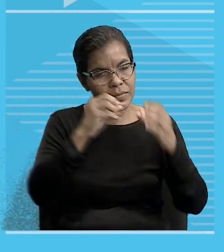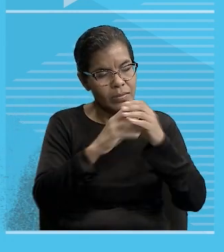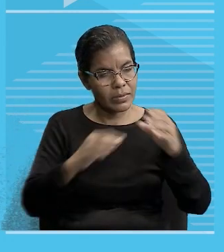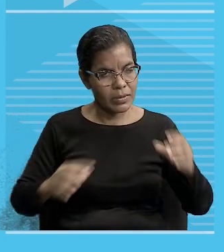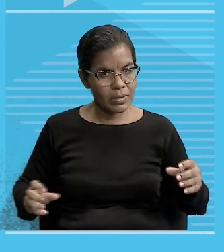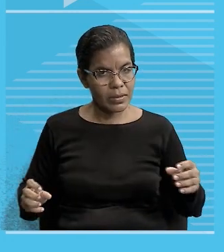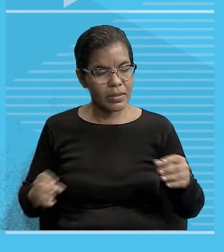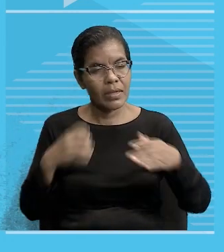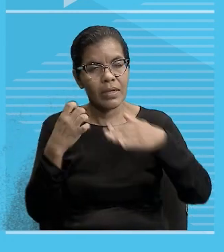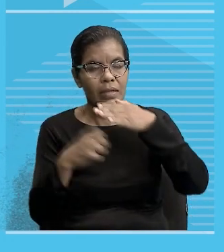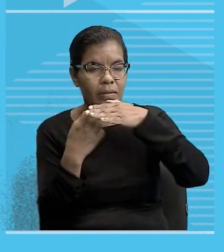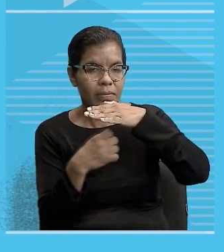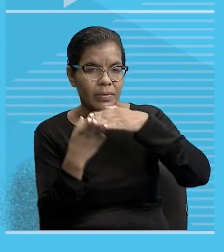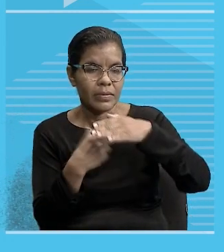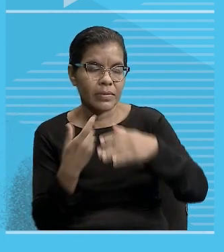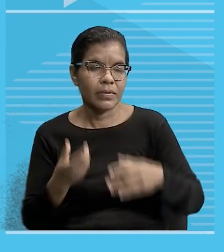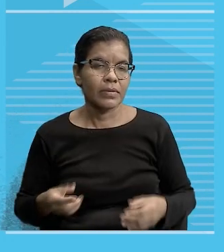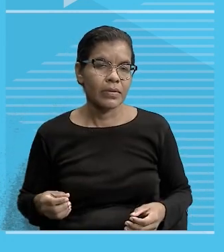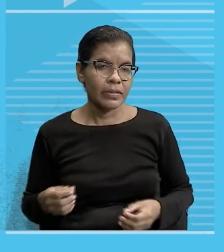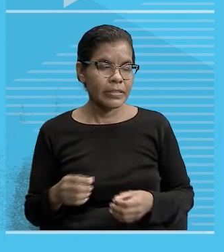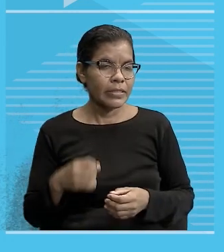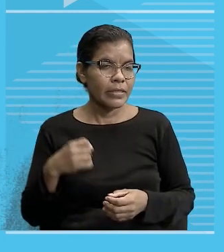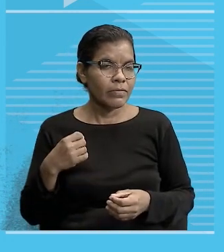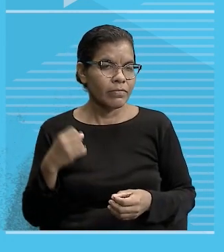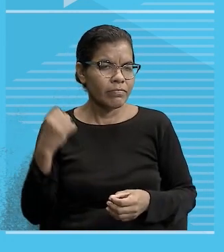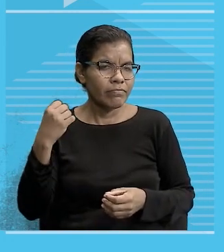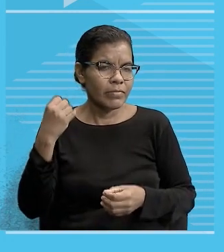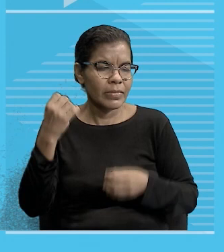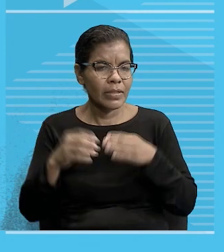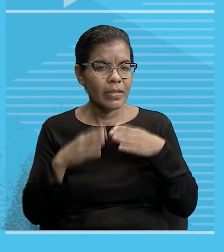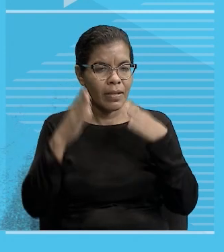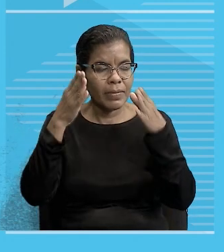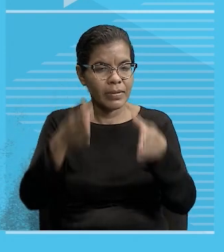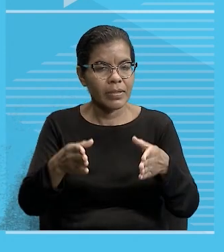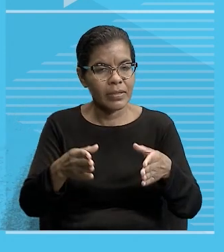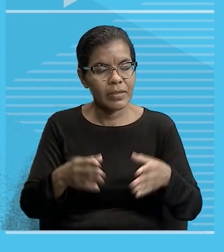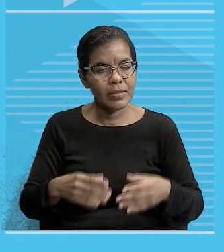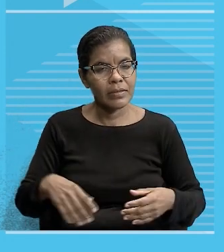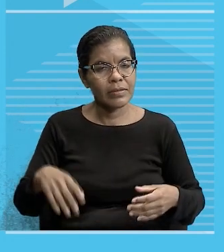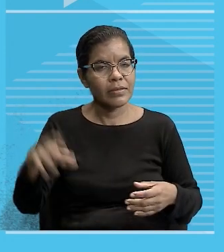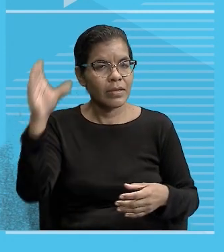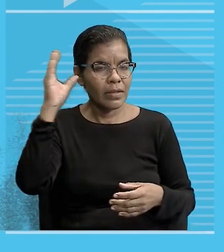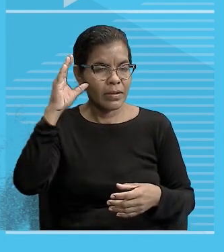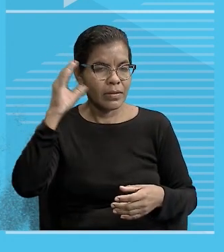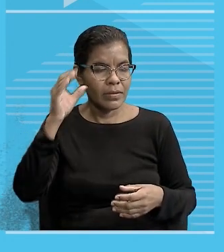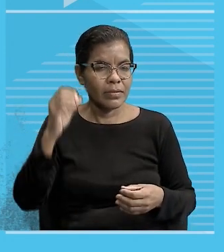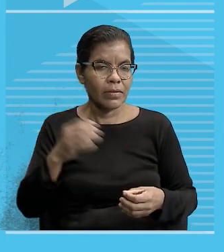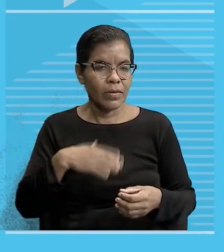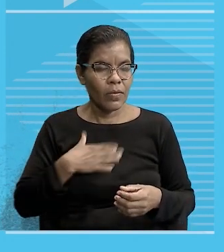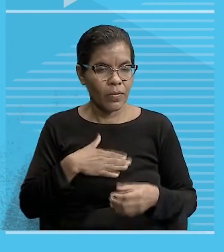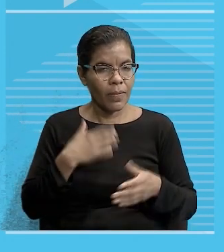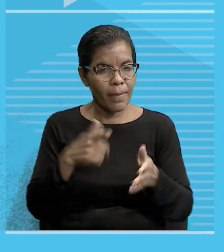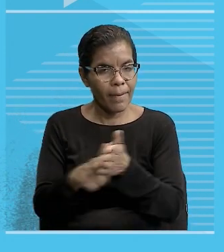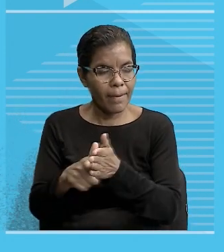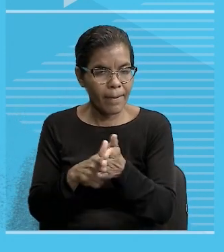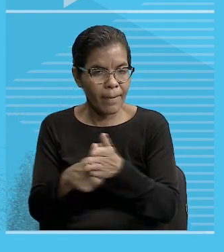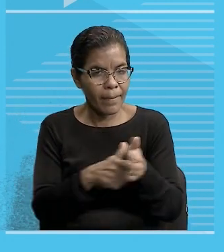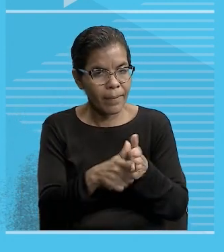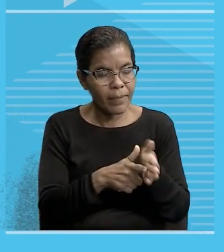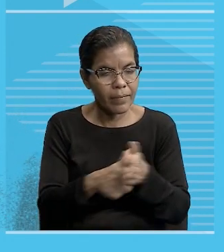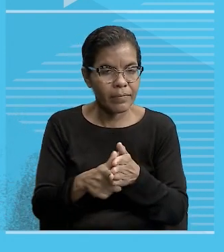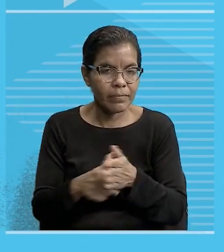interessadas na personalidade da Socorro a Socorro ela gosta muito de pesquisar